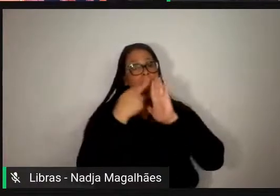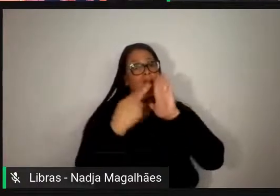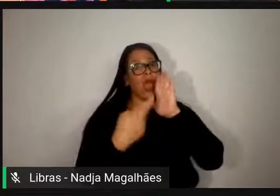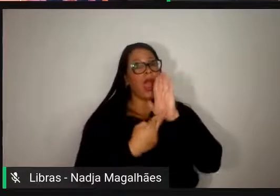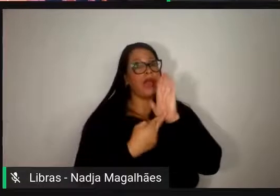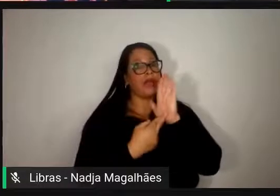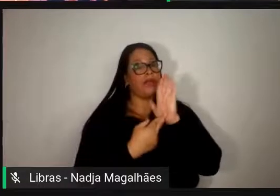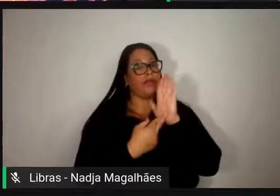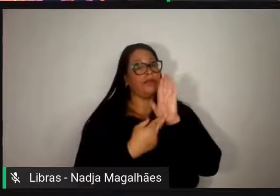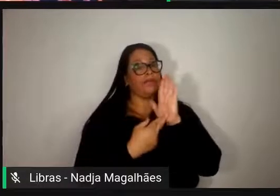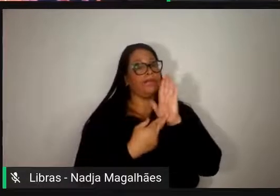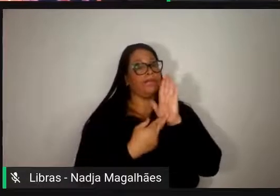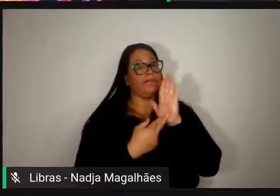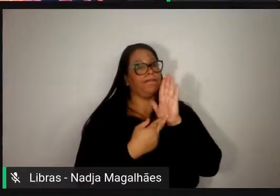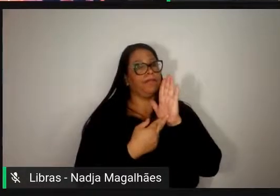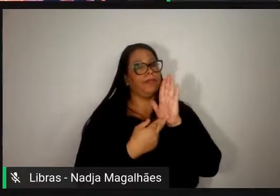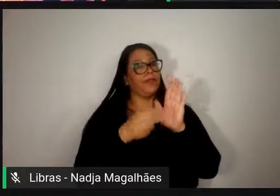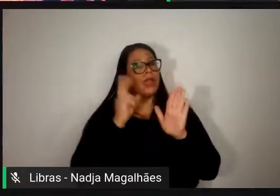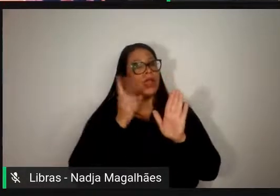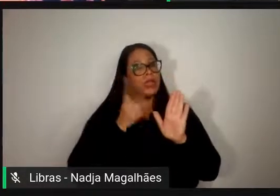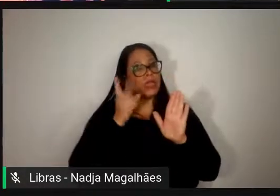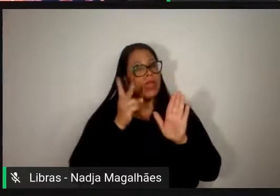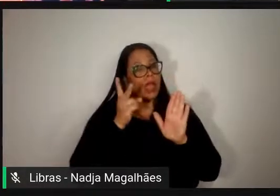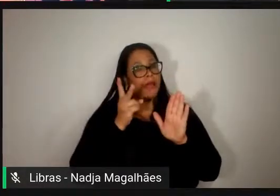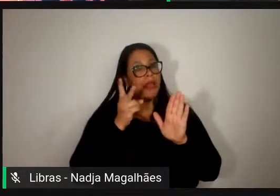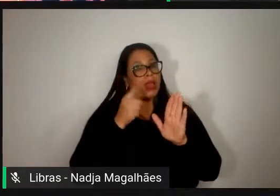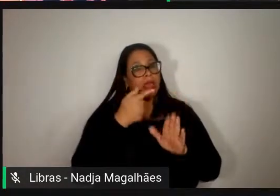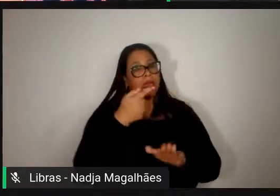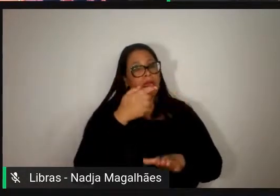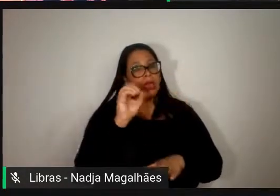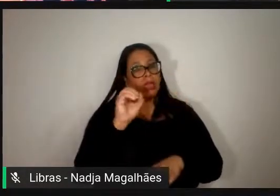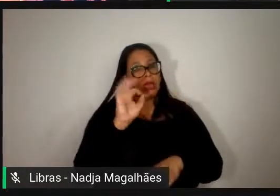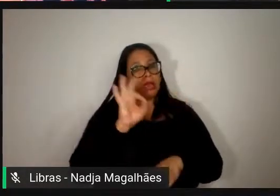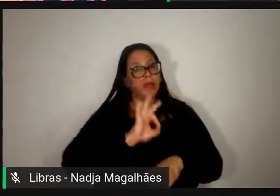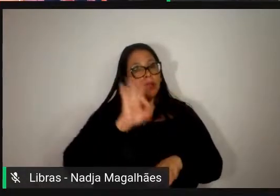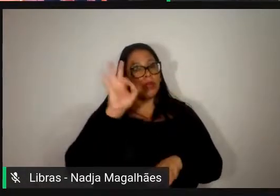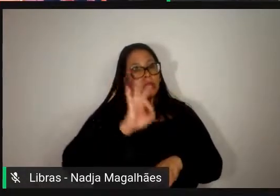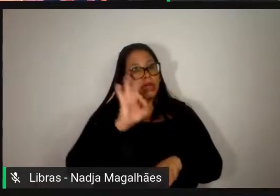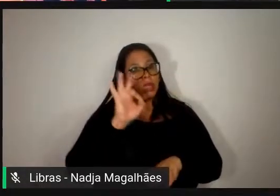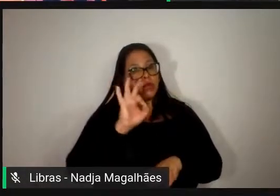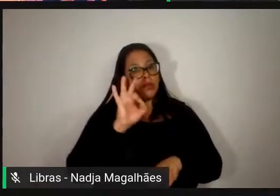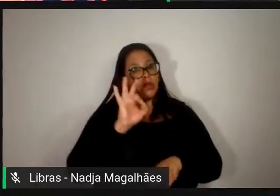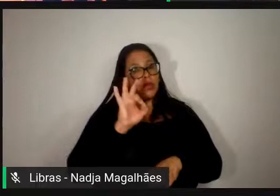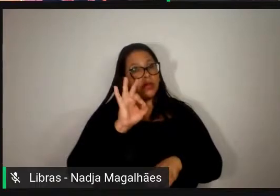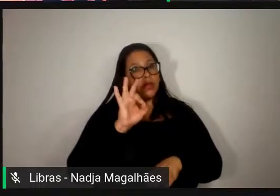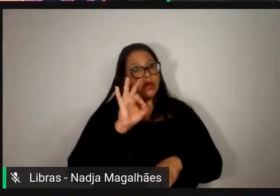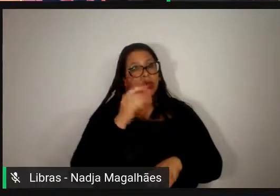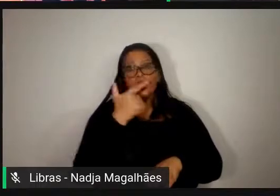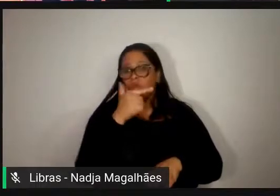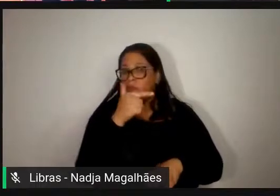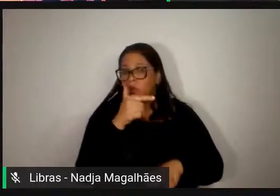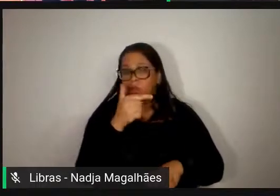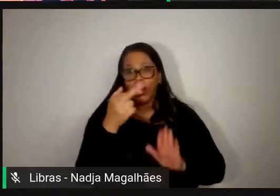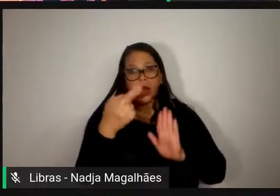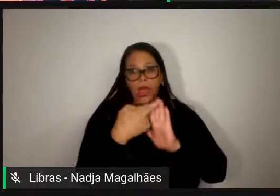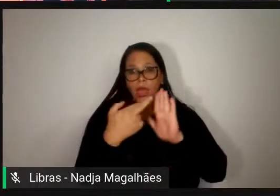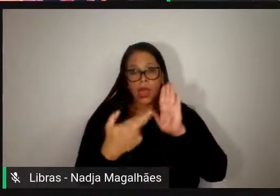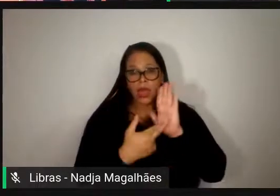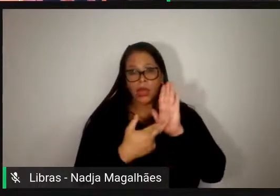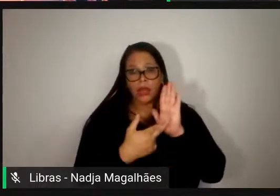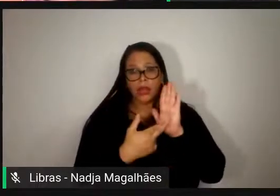institucionalizadas disso. Então, ou seja, a maior parte, 70% dos casos, não existem regras